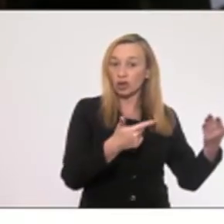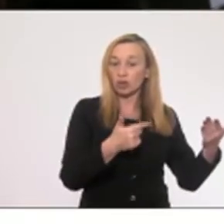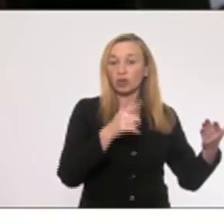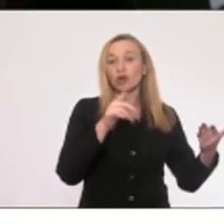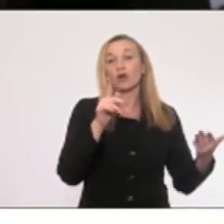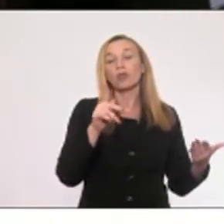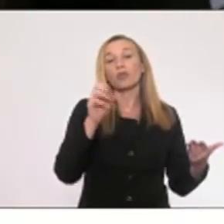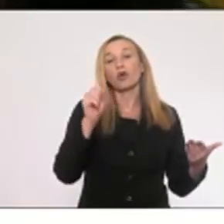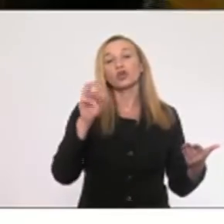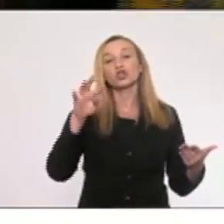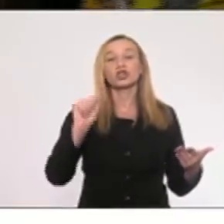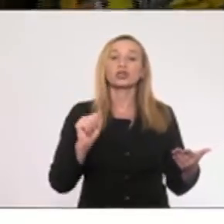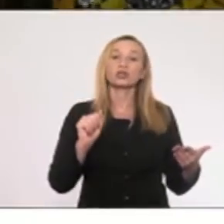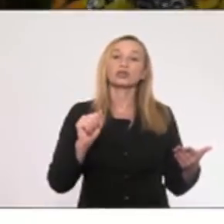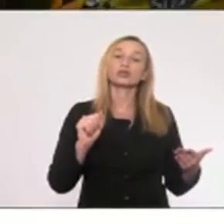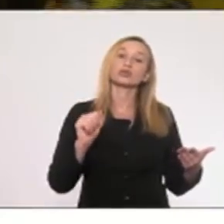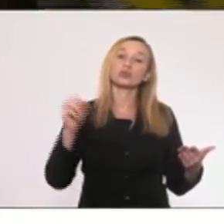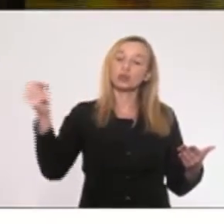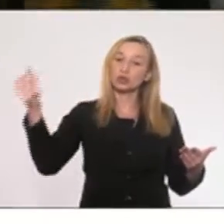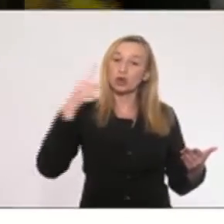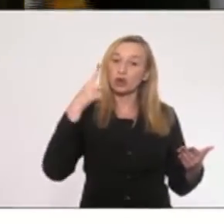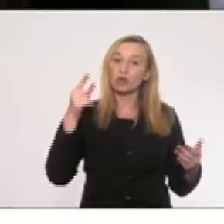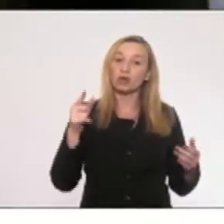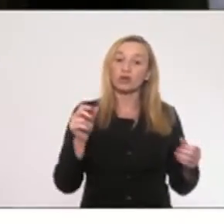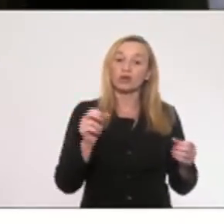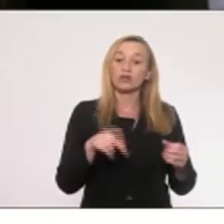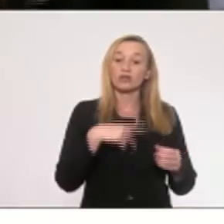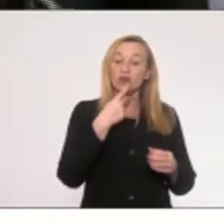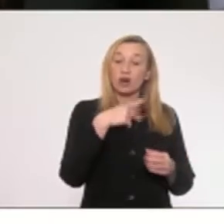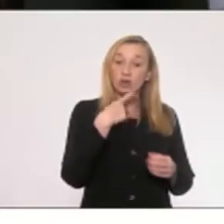Sol, fez uma matéria absurda, dizendo que